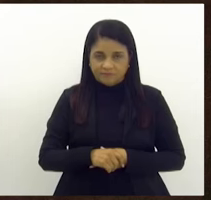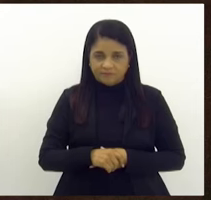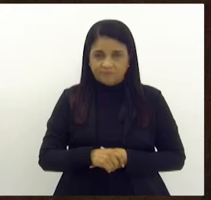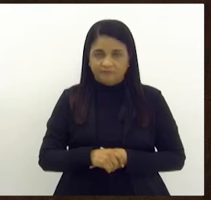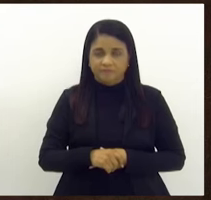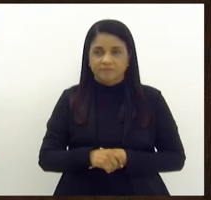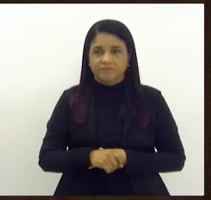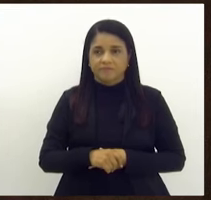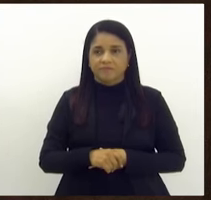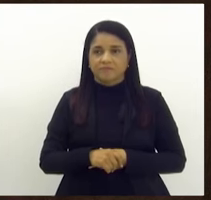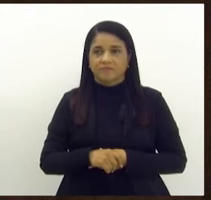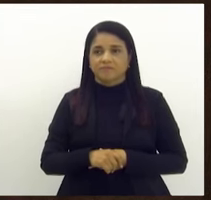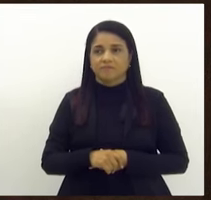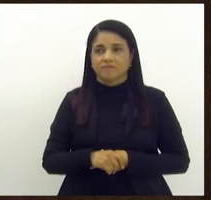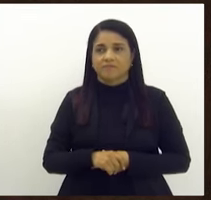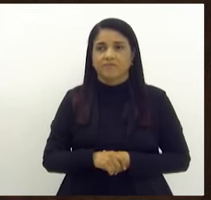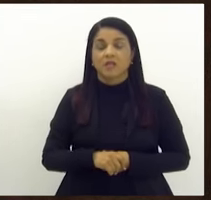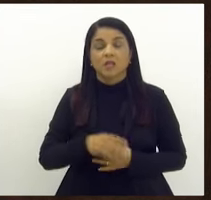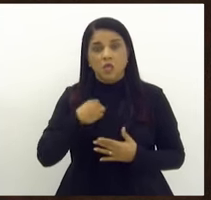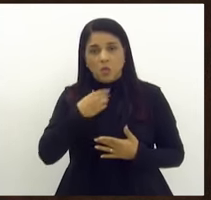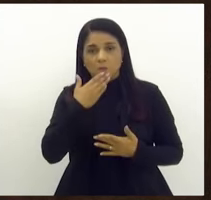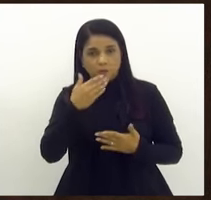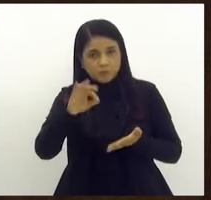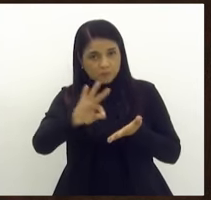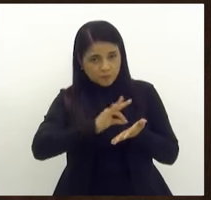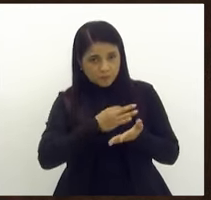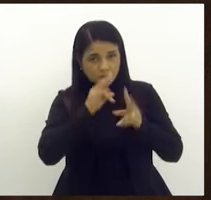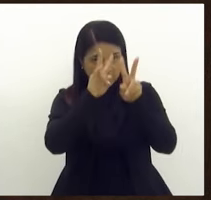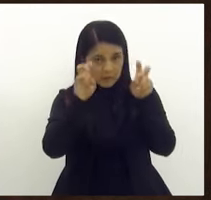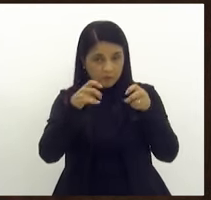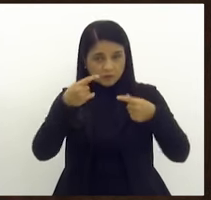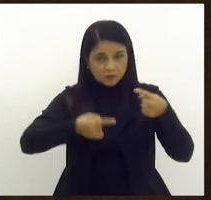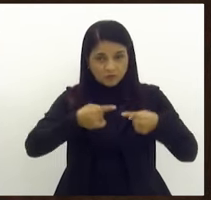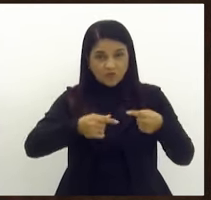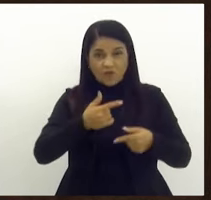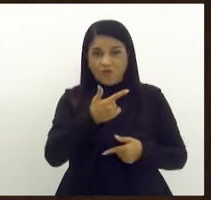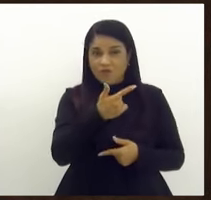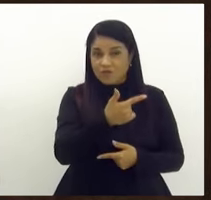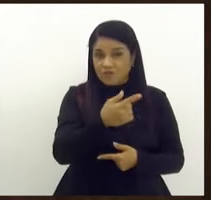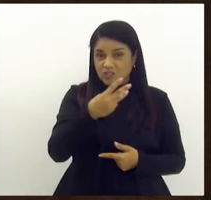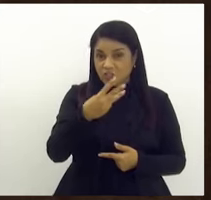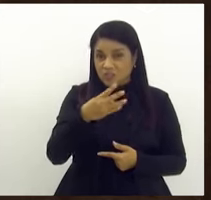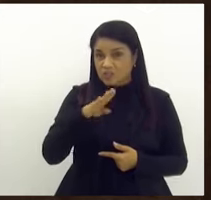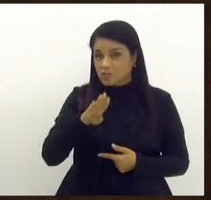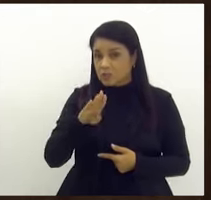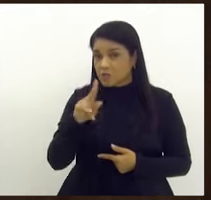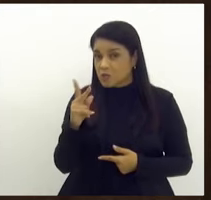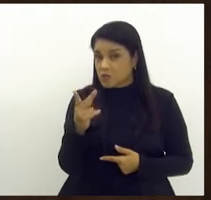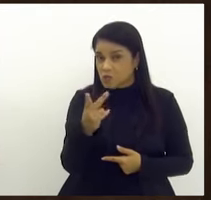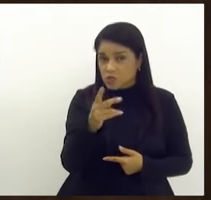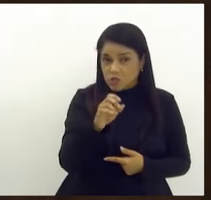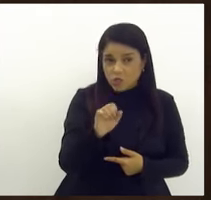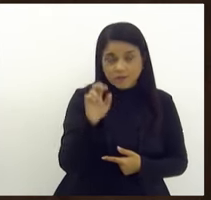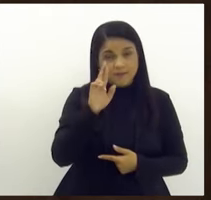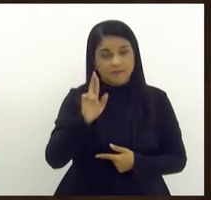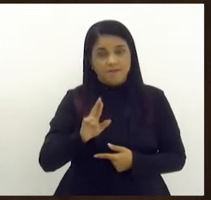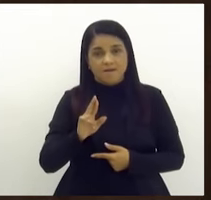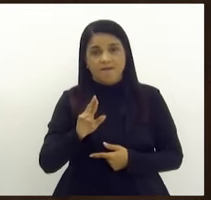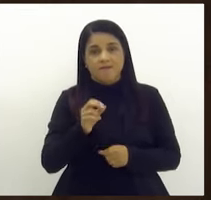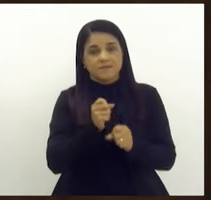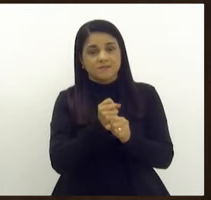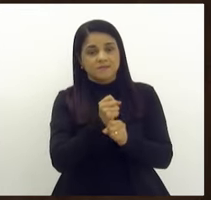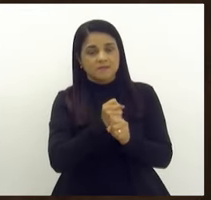para me inscrever sobre esse tema R3 bilhões deais por ano de